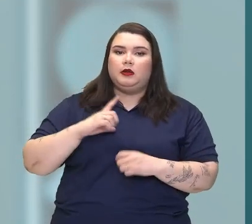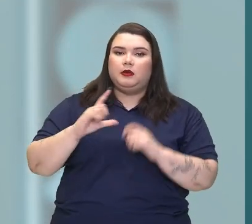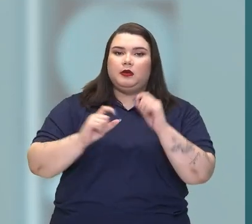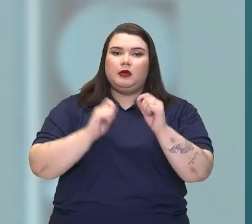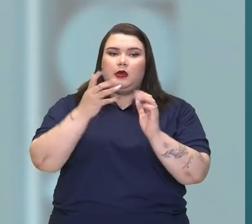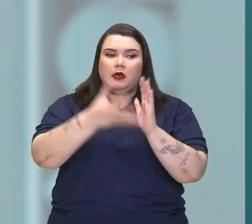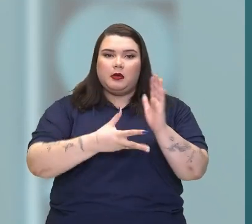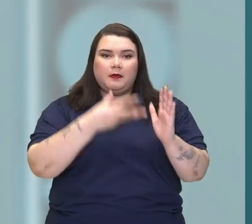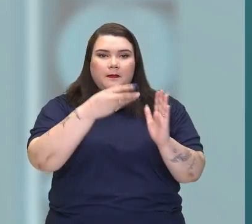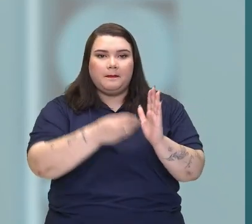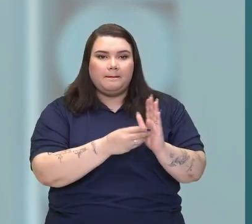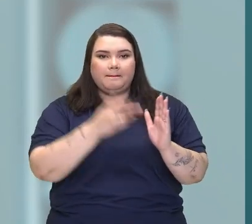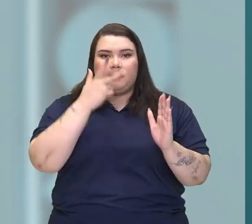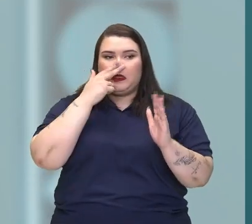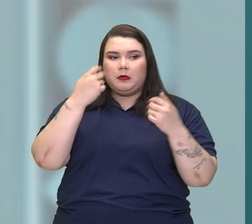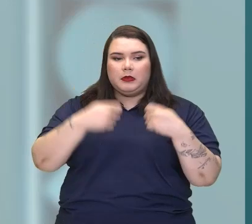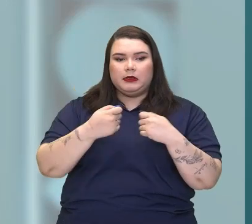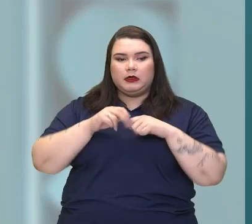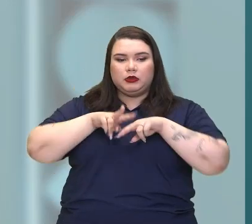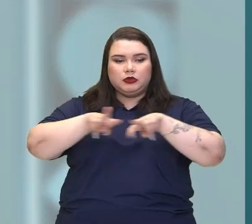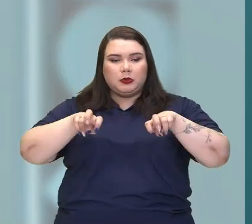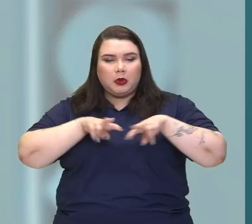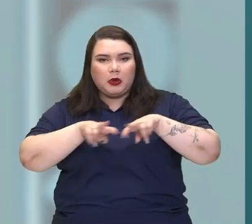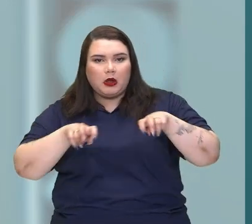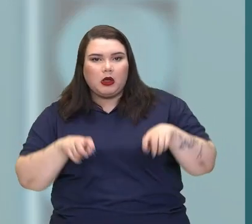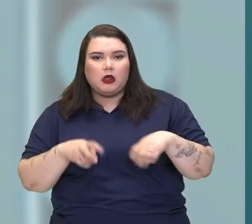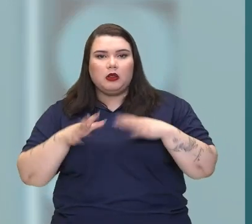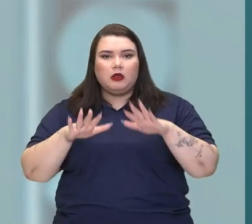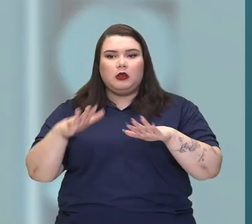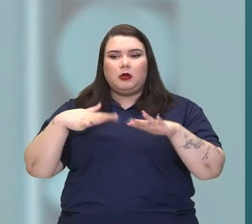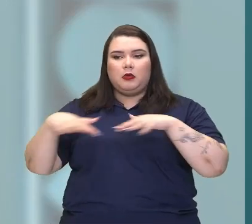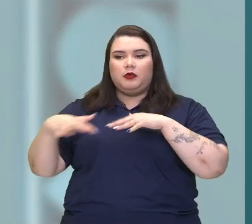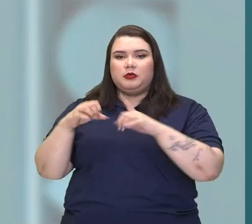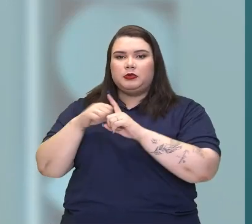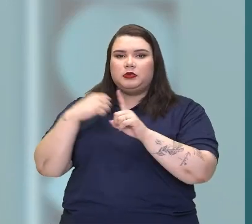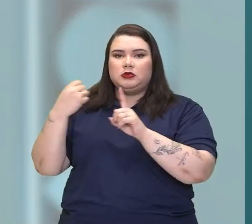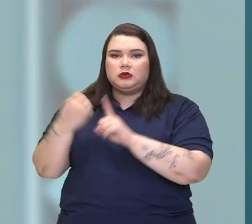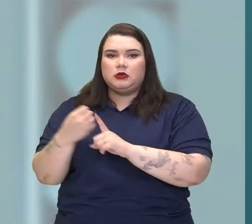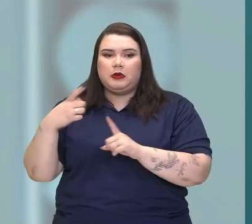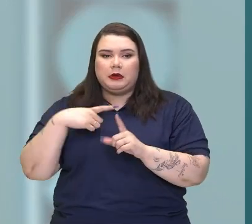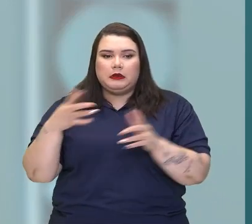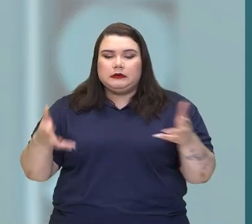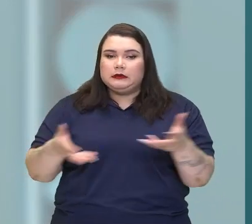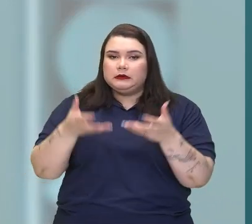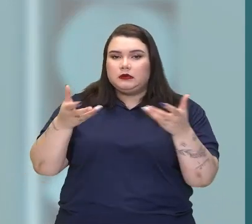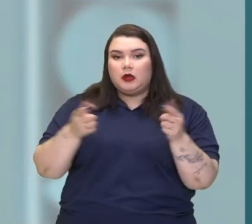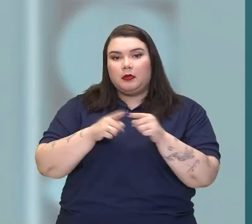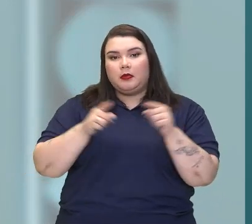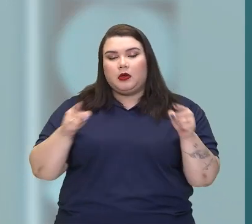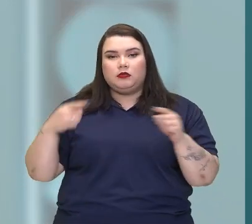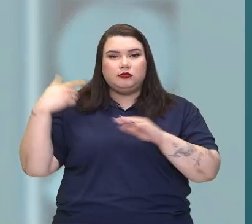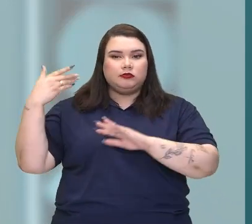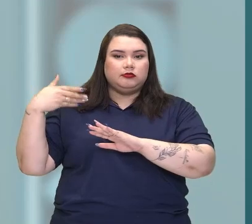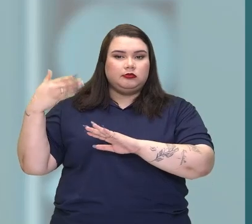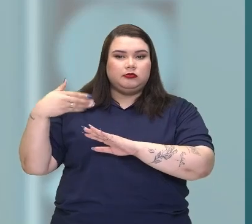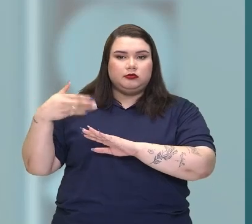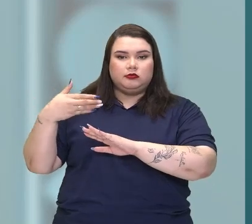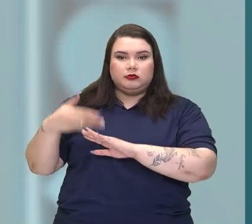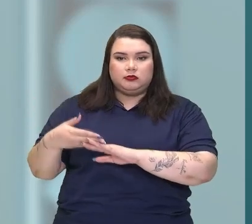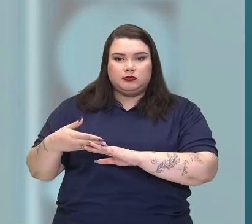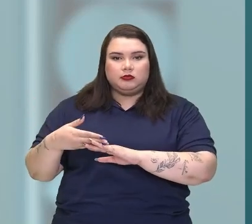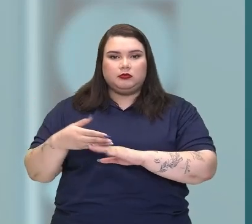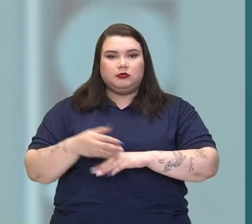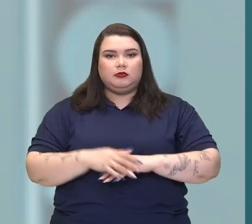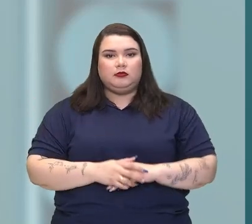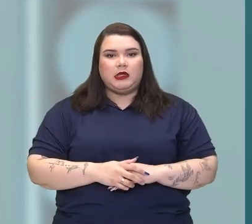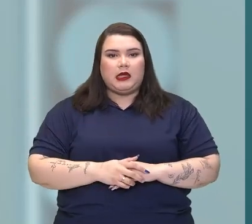Amazônia como algo que precisa ser explorado. São movimentos que têm ganhado também um pouquinho de força, mas de uns tempos para cá, a questão